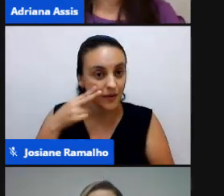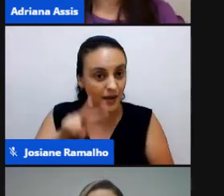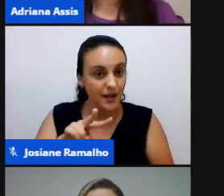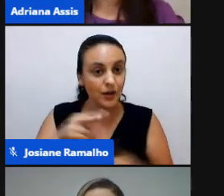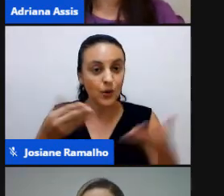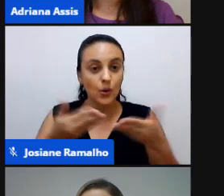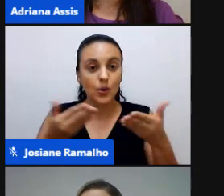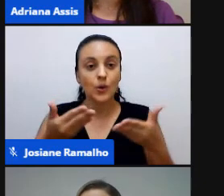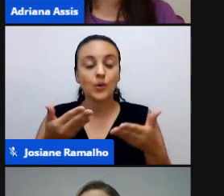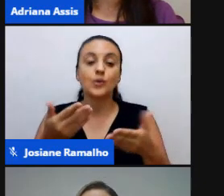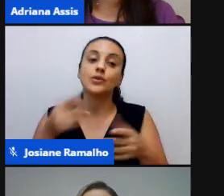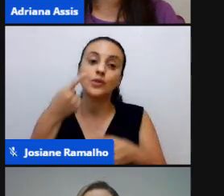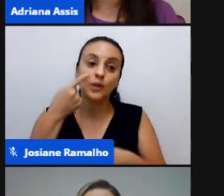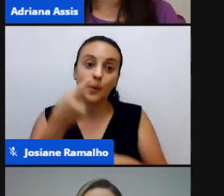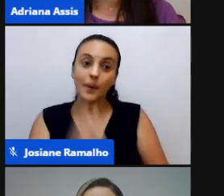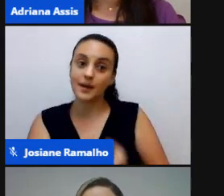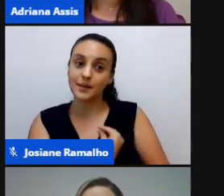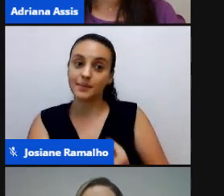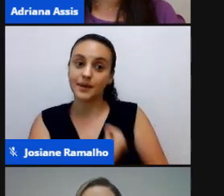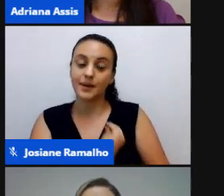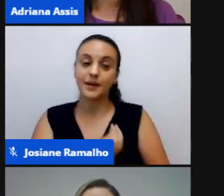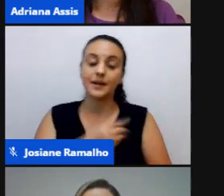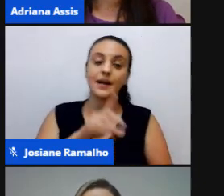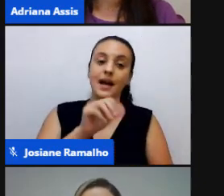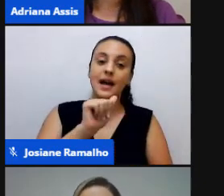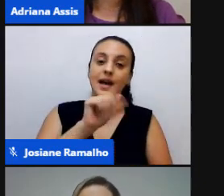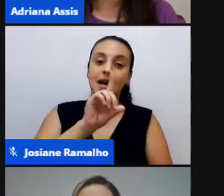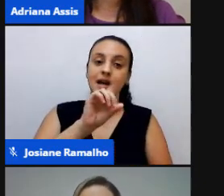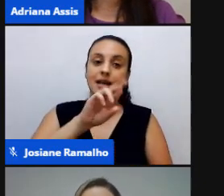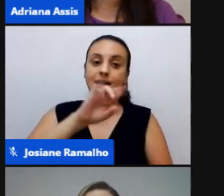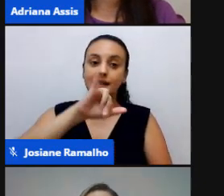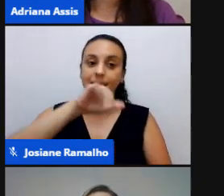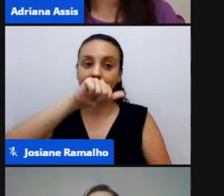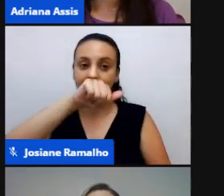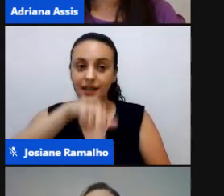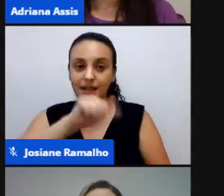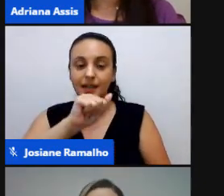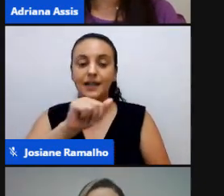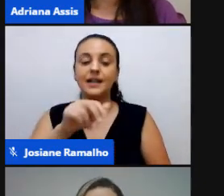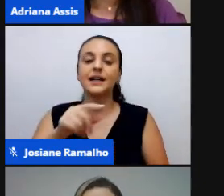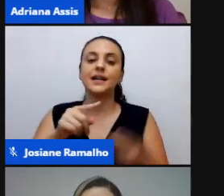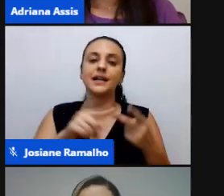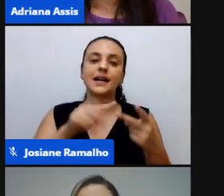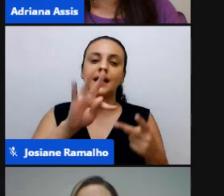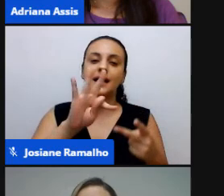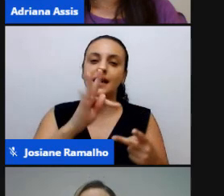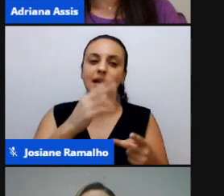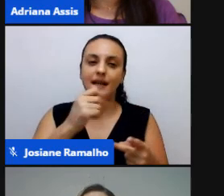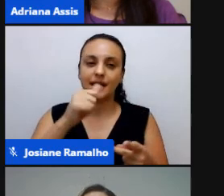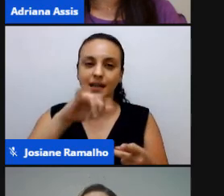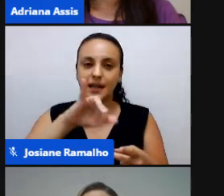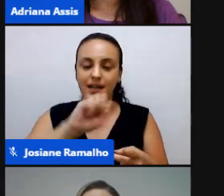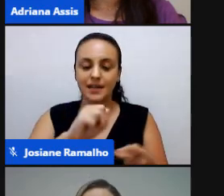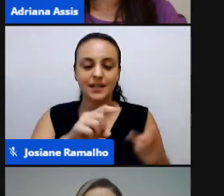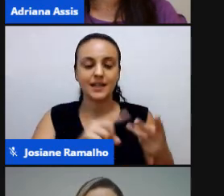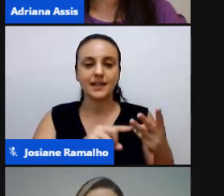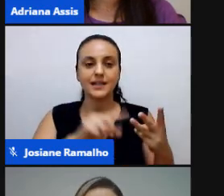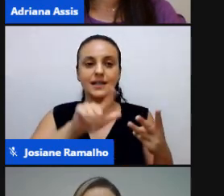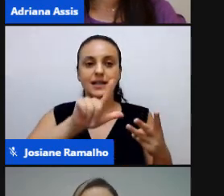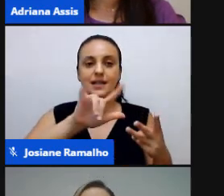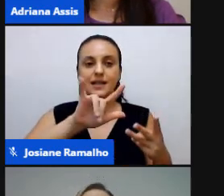Adriana, professora Thaís, Alice e os demais que compõem esse momento tão importante que faz parte do